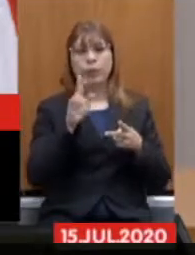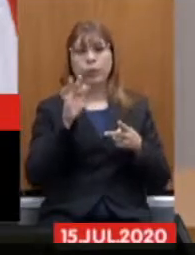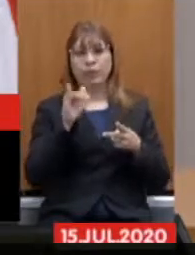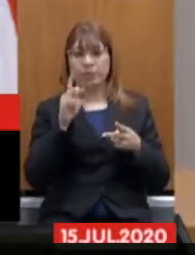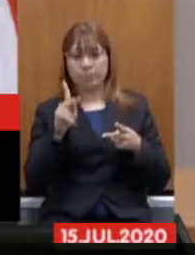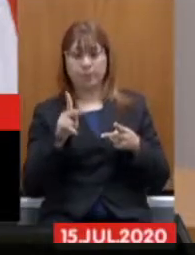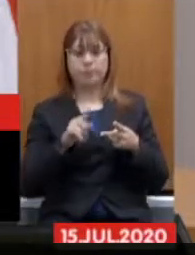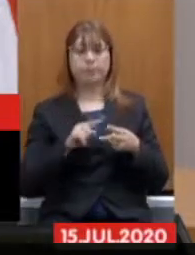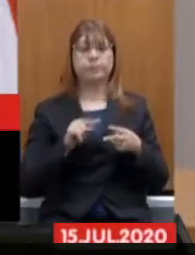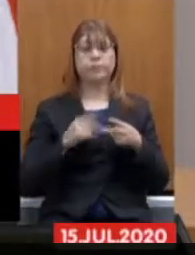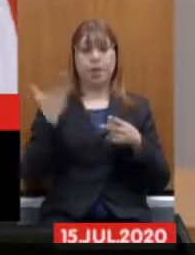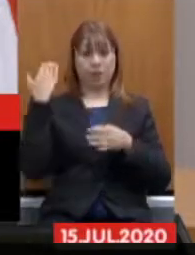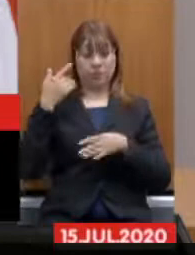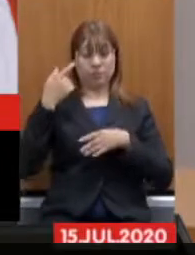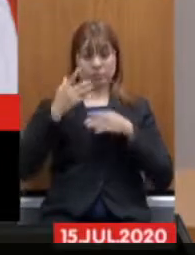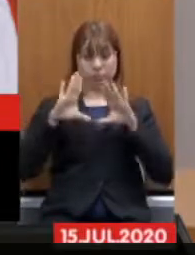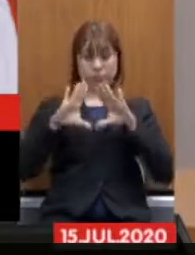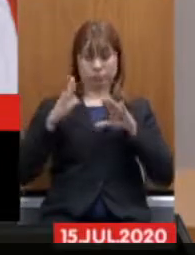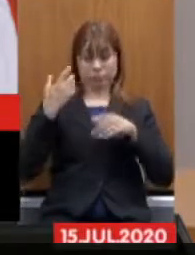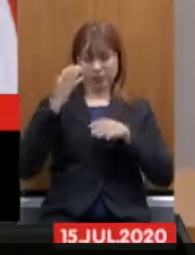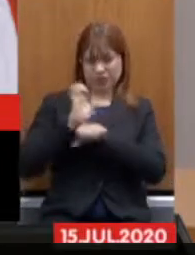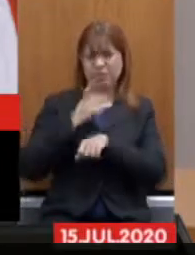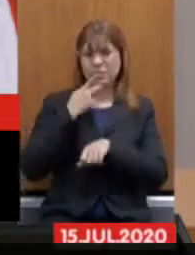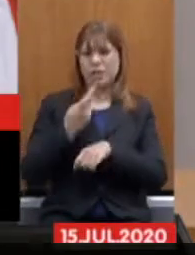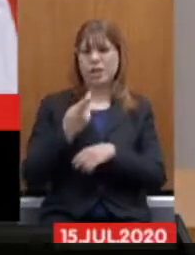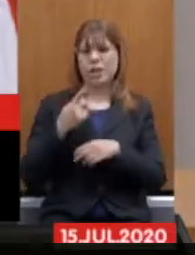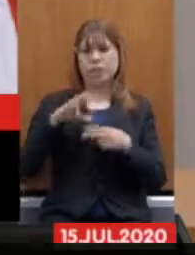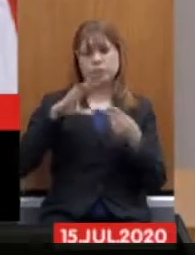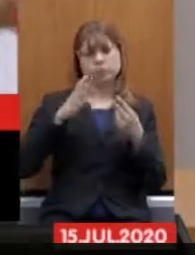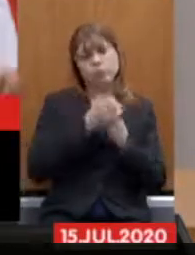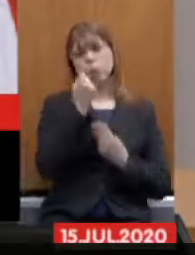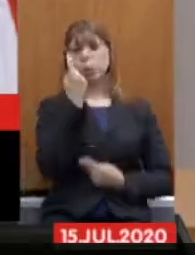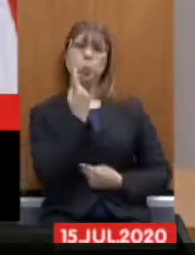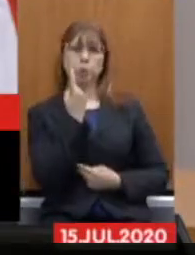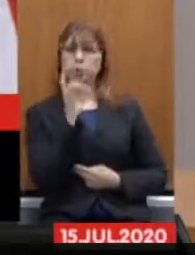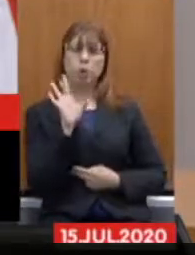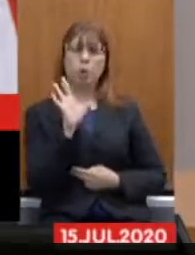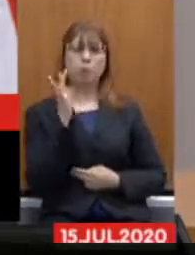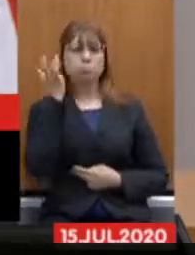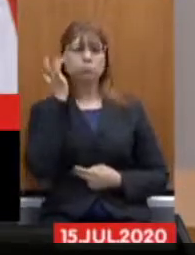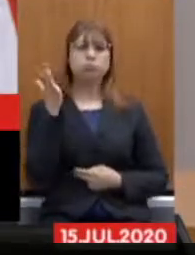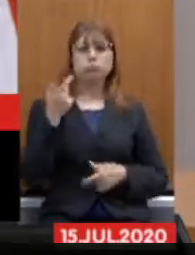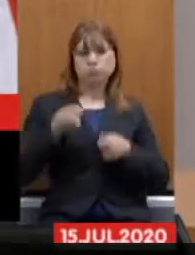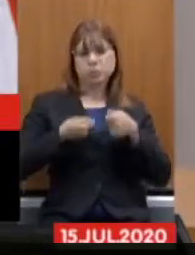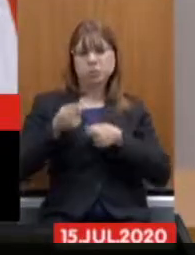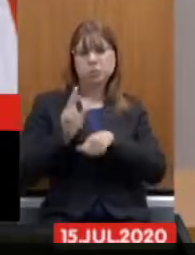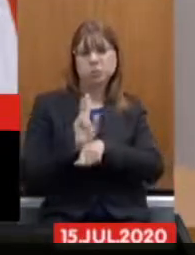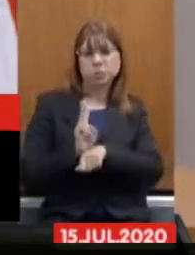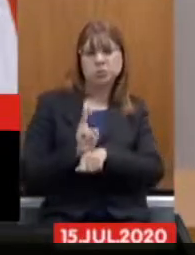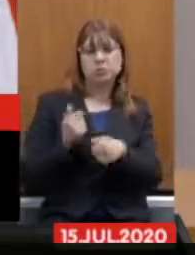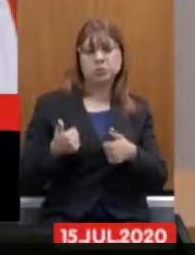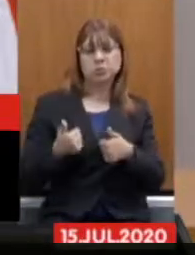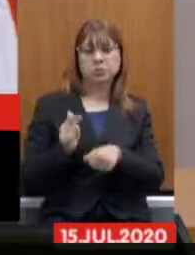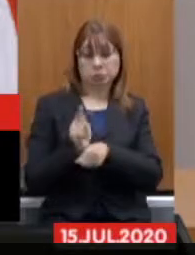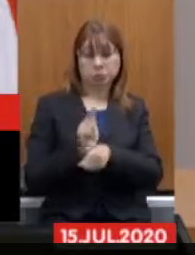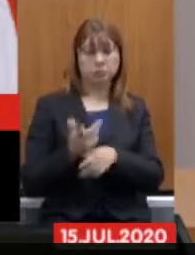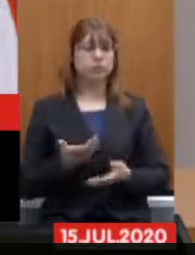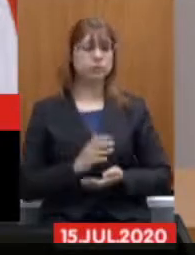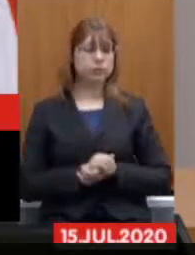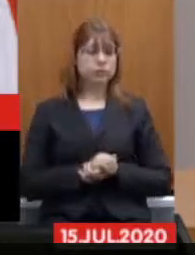estado na época era fazer um fundo só para otimizar a gestão a